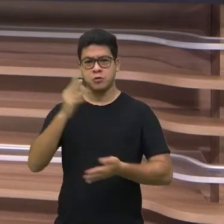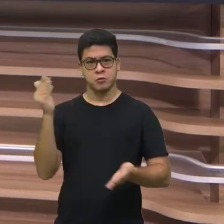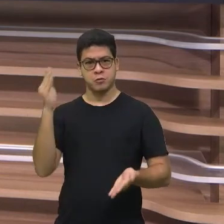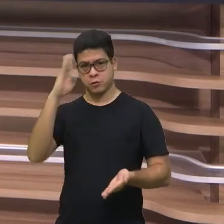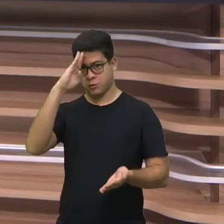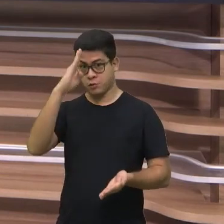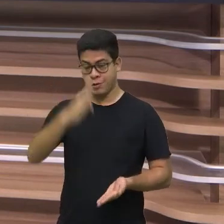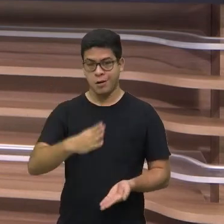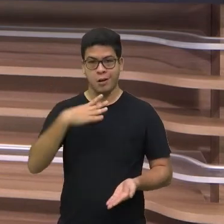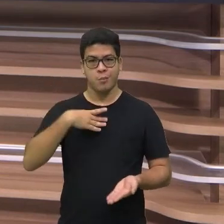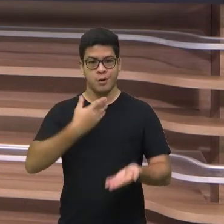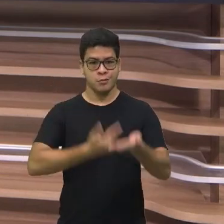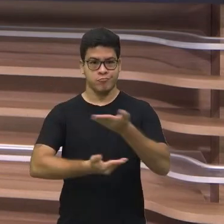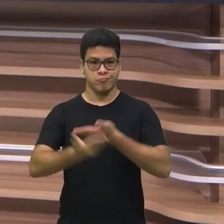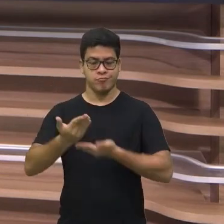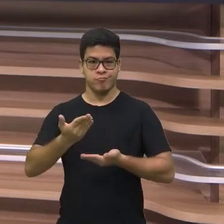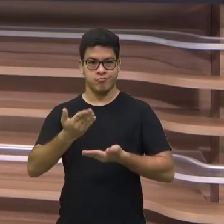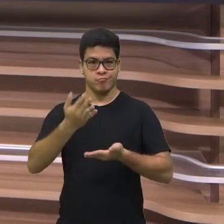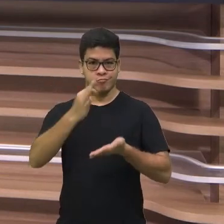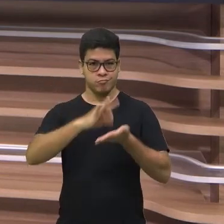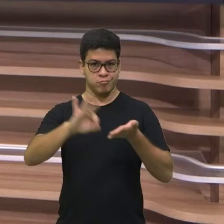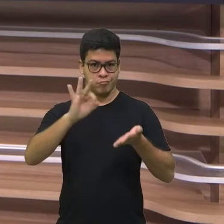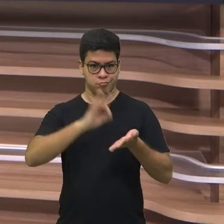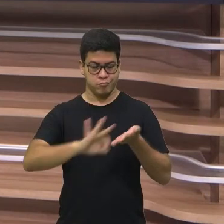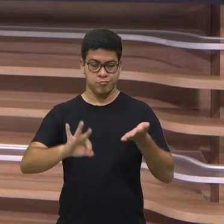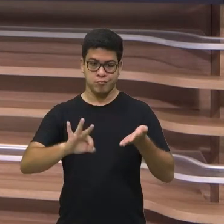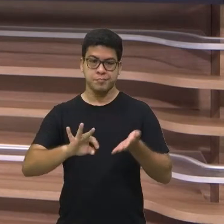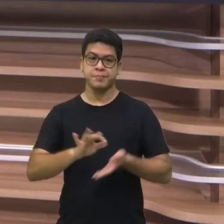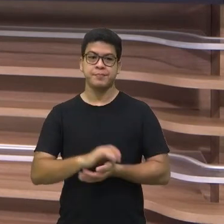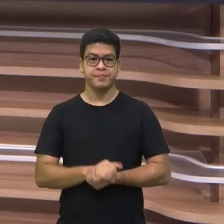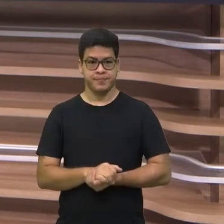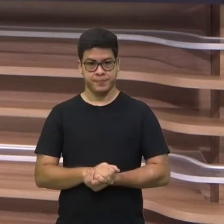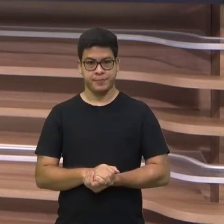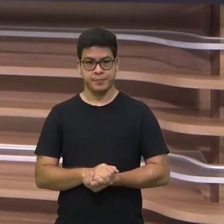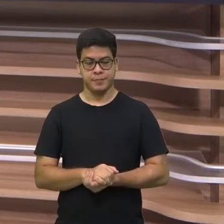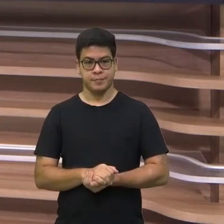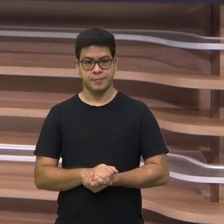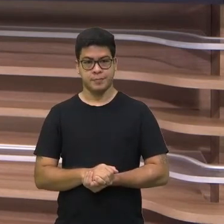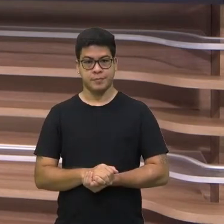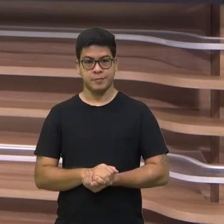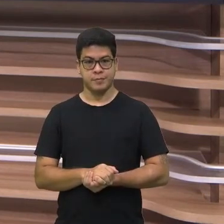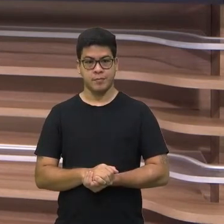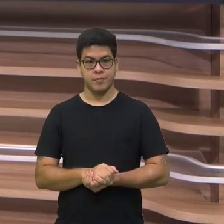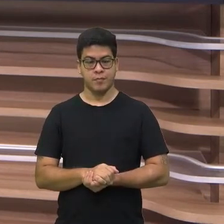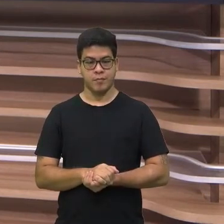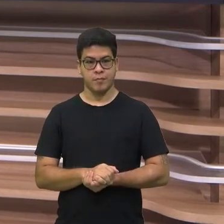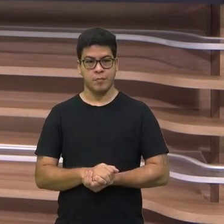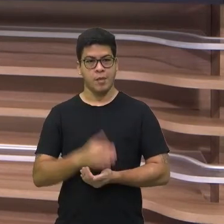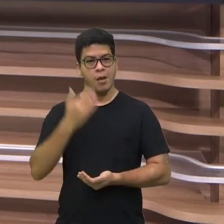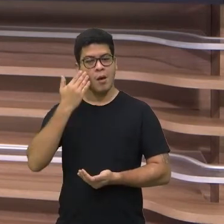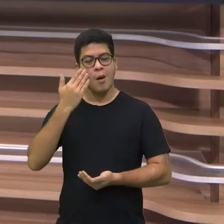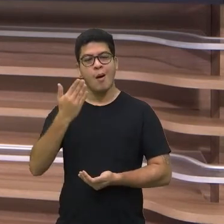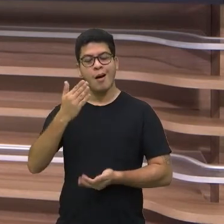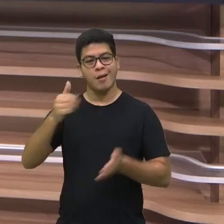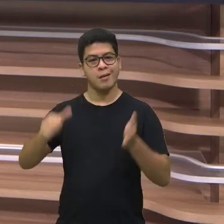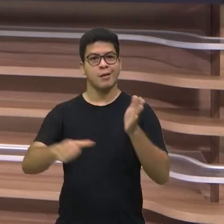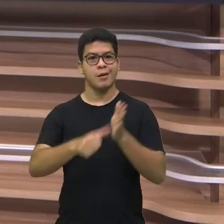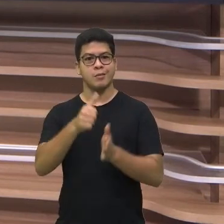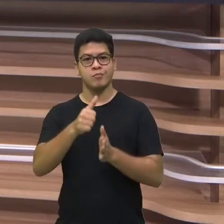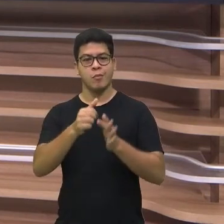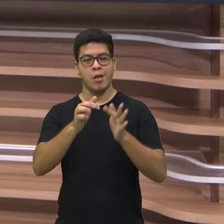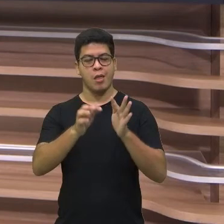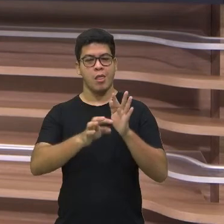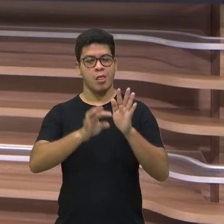questões. Vamos começar então pela primeira, que é para completar as lacunas de